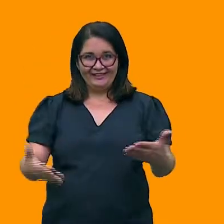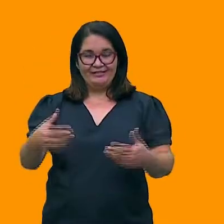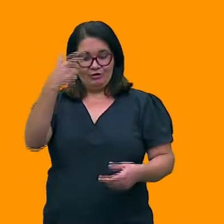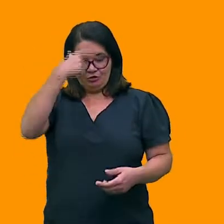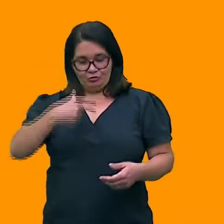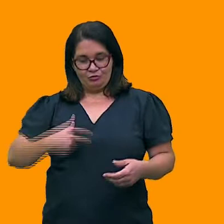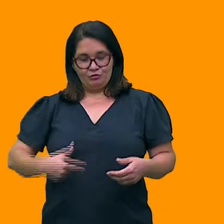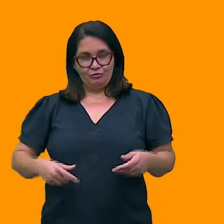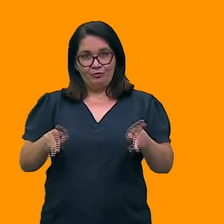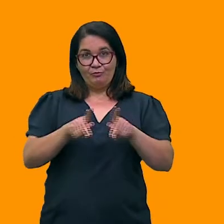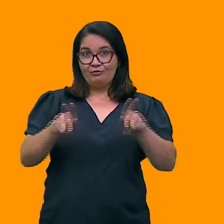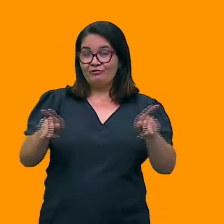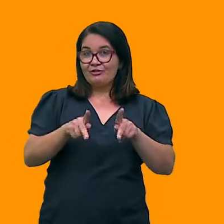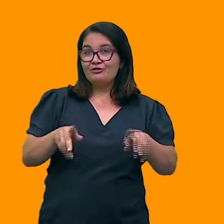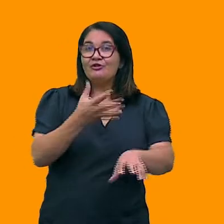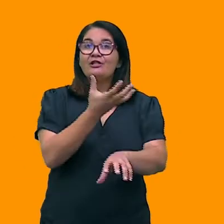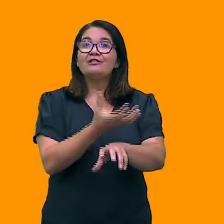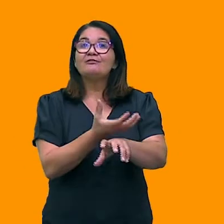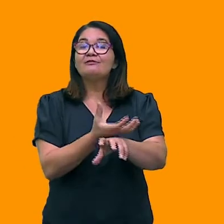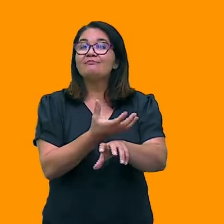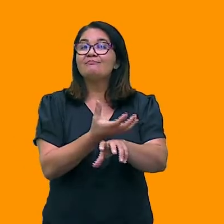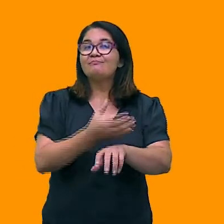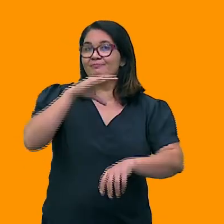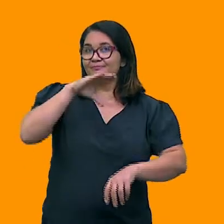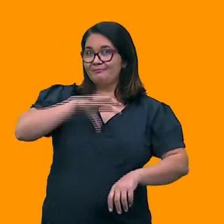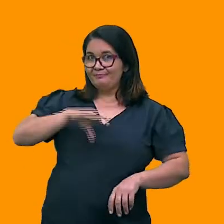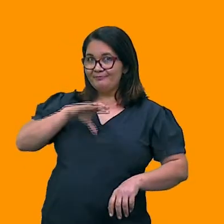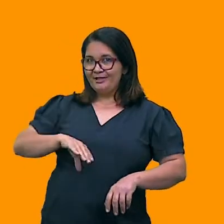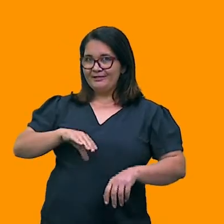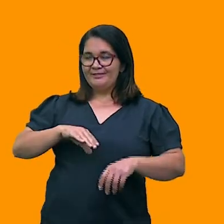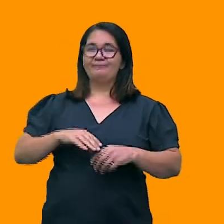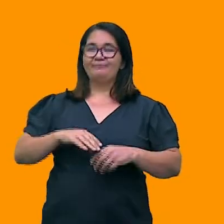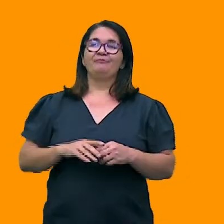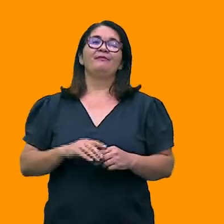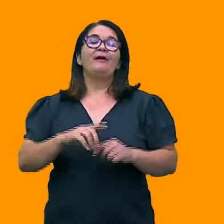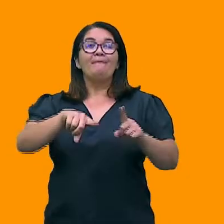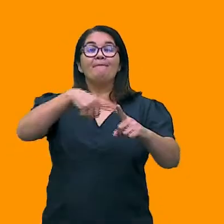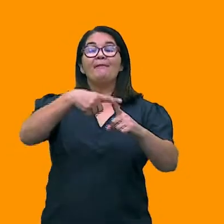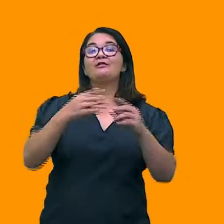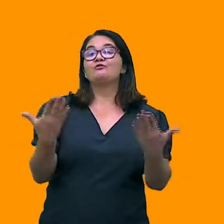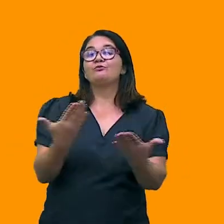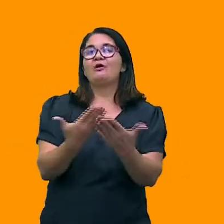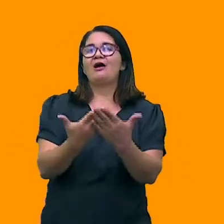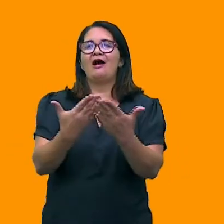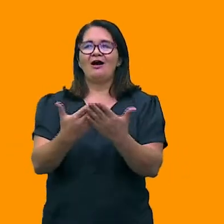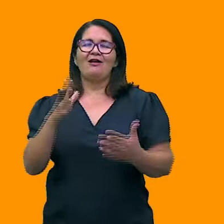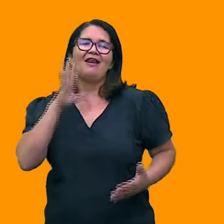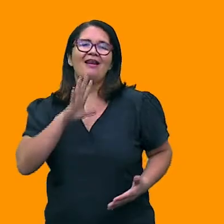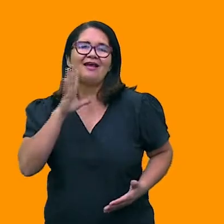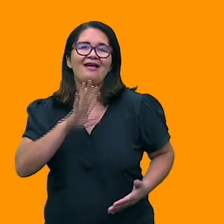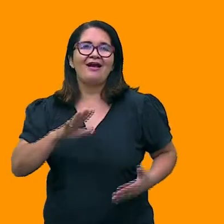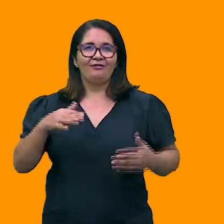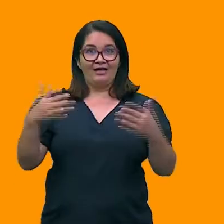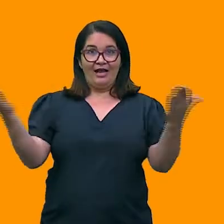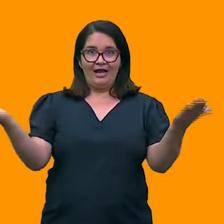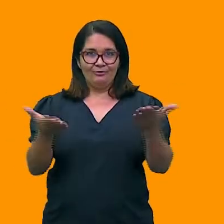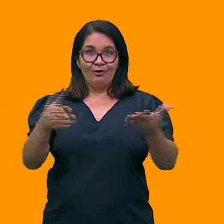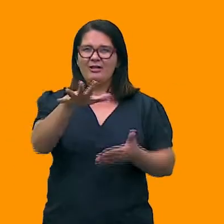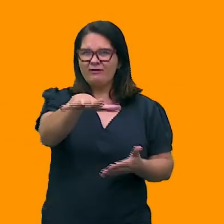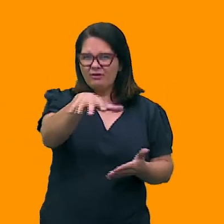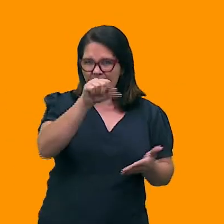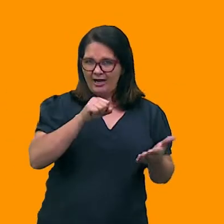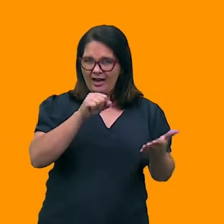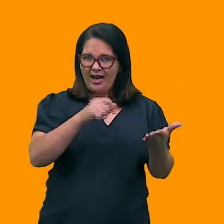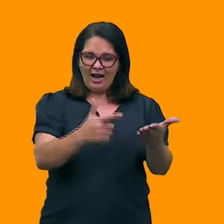língua portuguesa, para mais uma aula muito legal. Então, caderno e caneta na